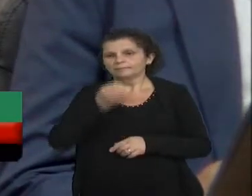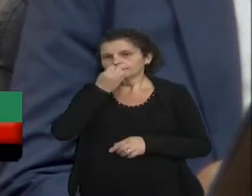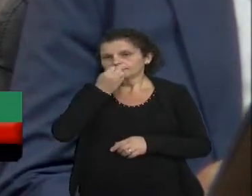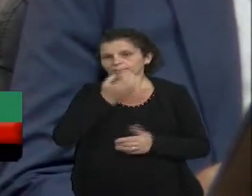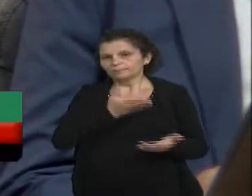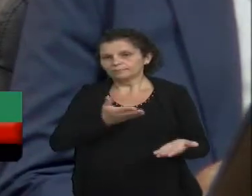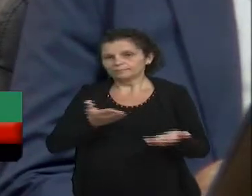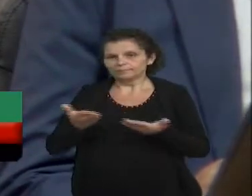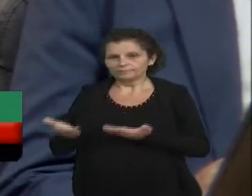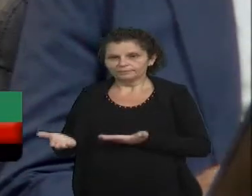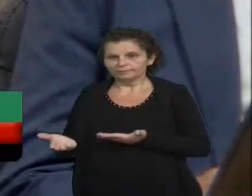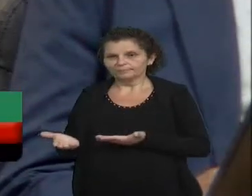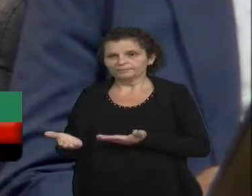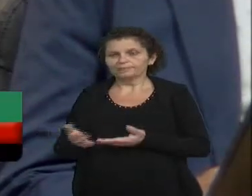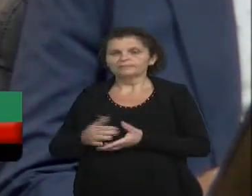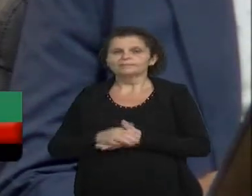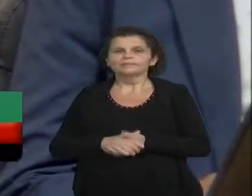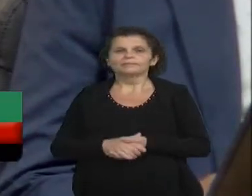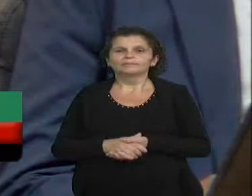bem-vindo, viu?